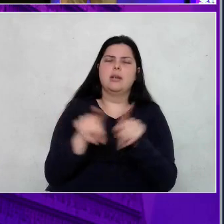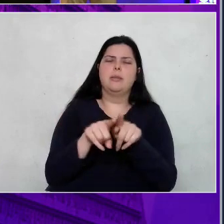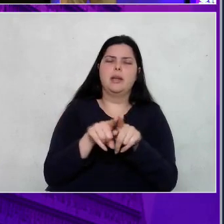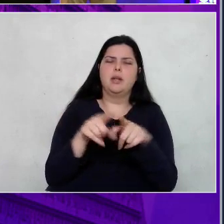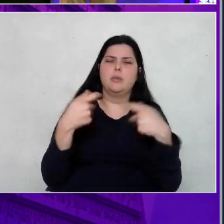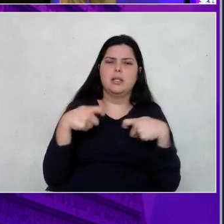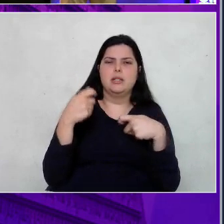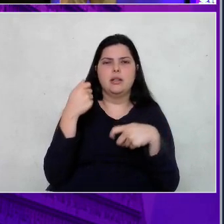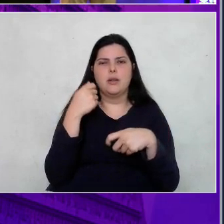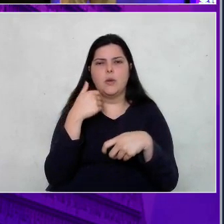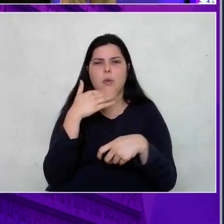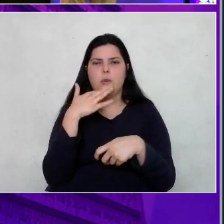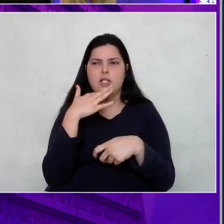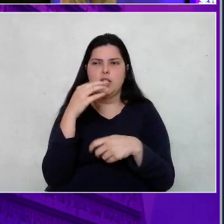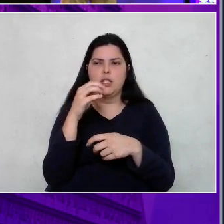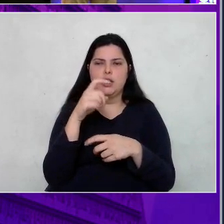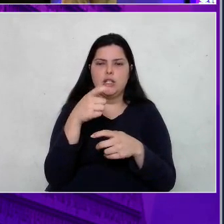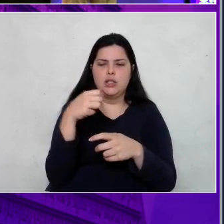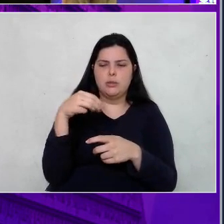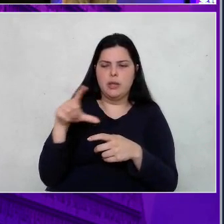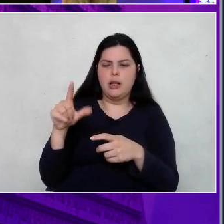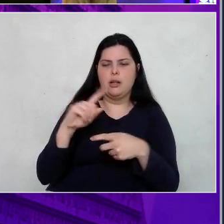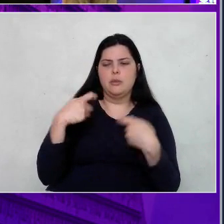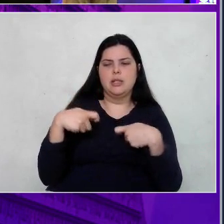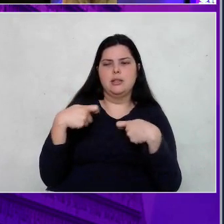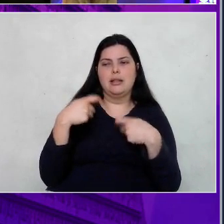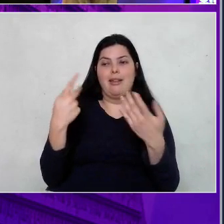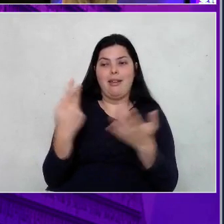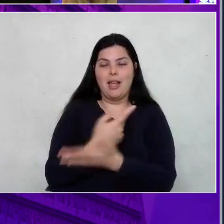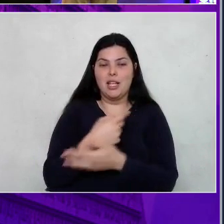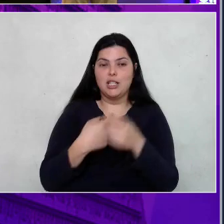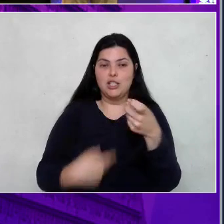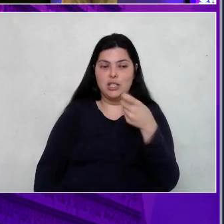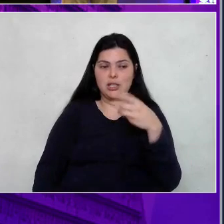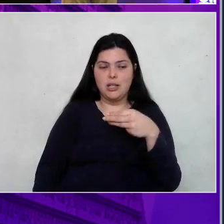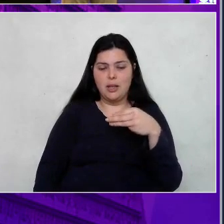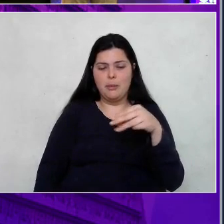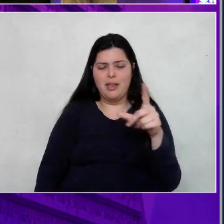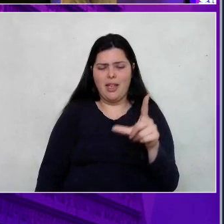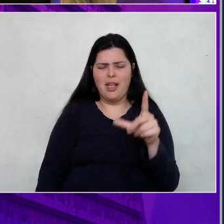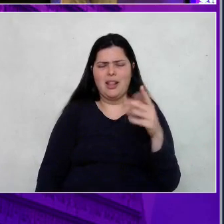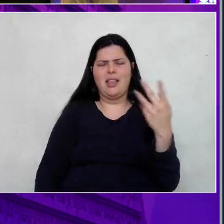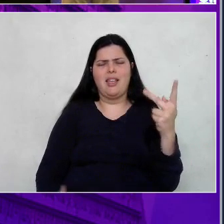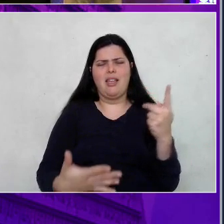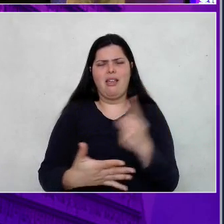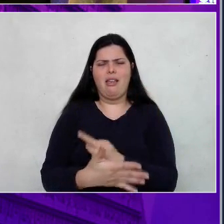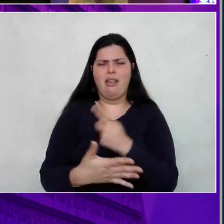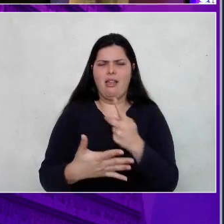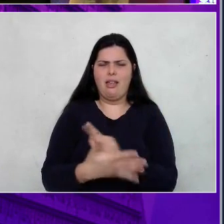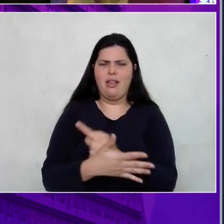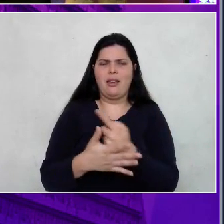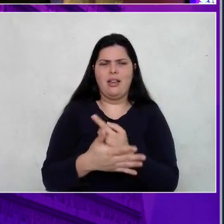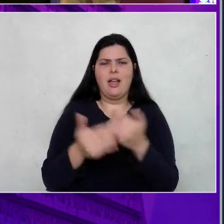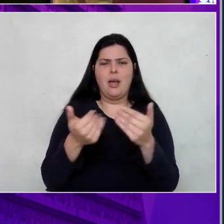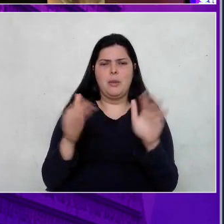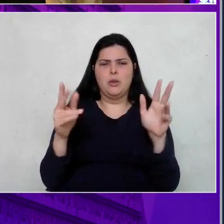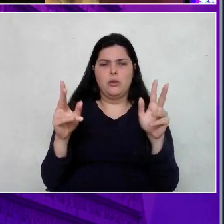XML, não precisa correr risco de errar, porque o XML a gente sempre erra as tags de abertura e fechamento, tipo, é